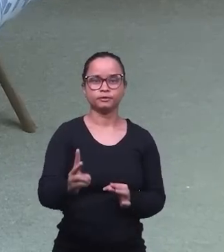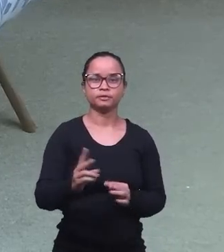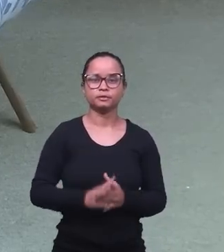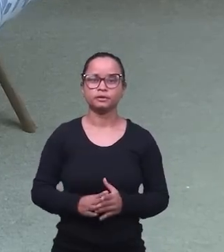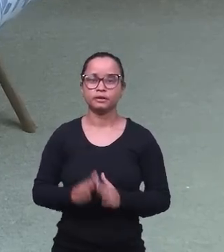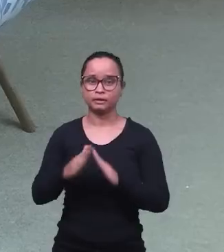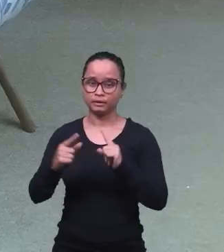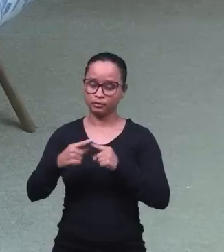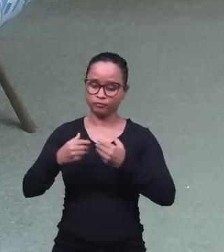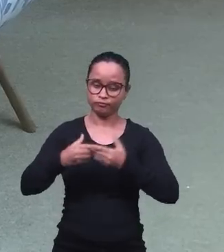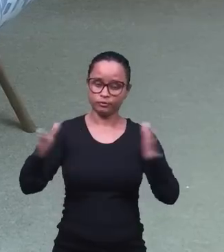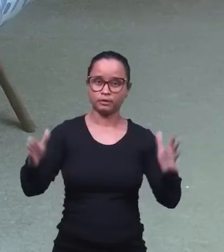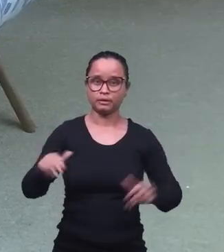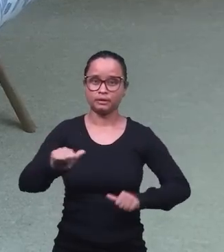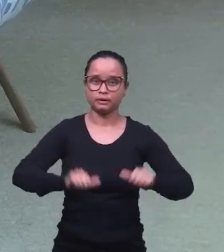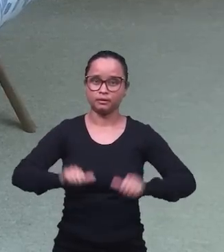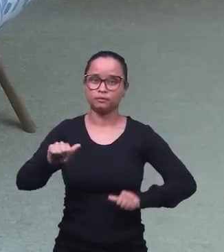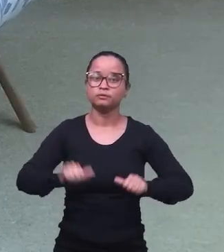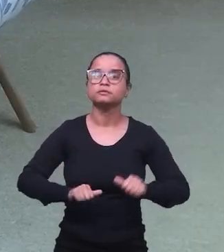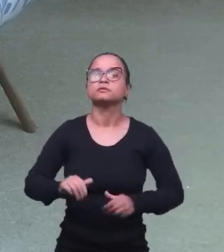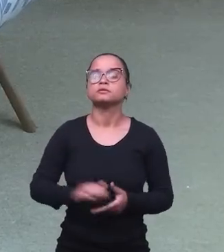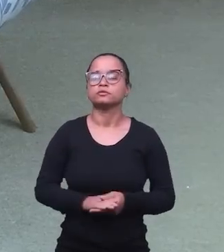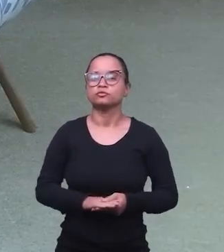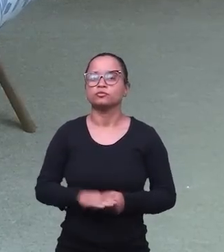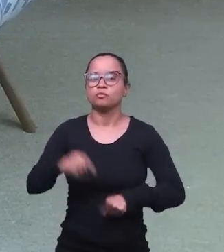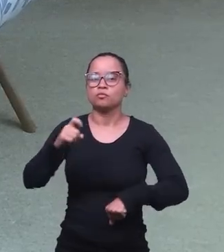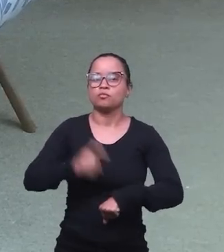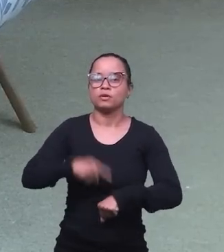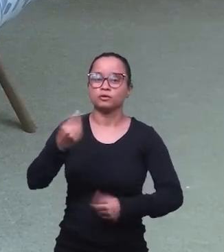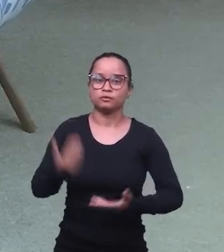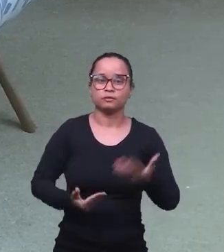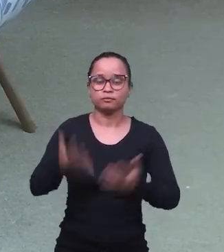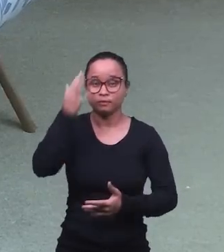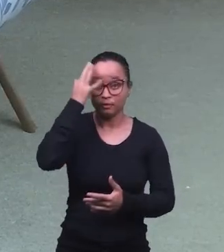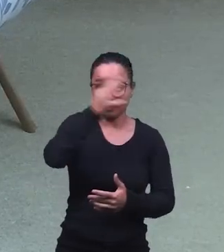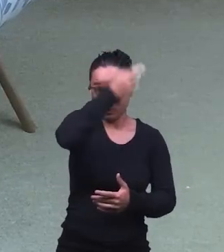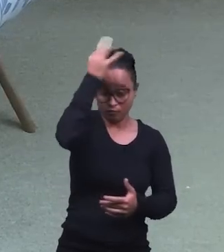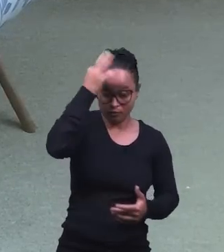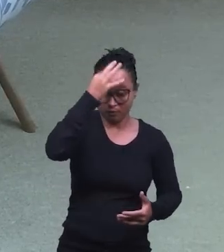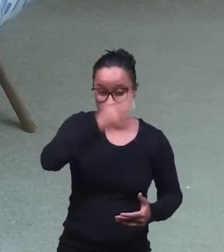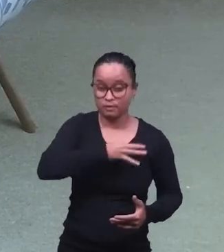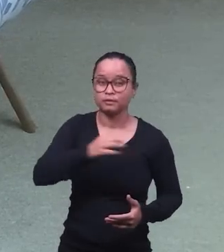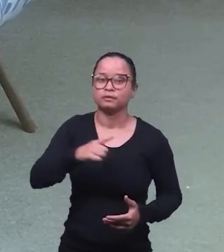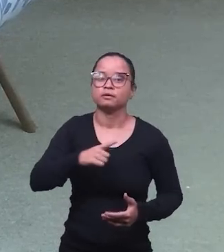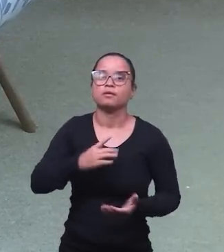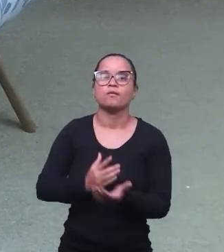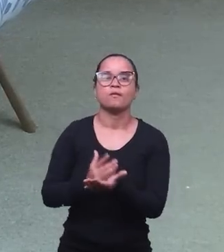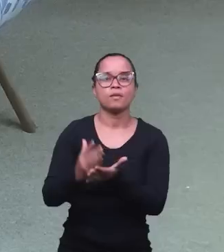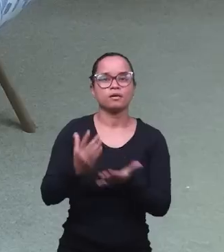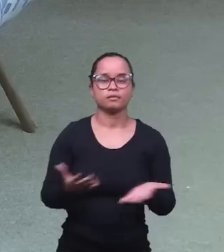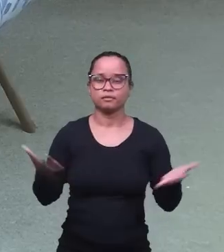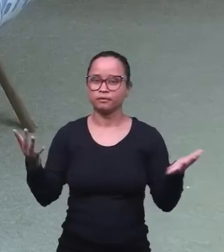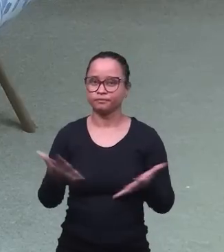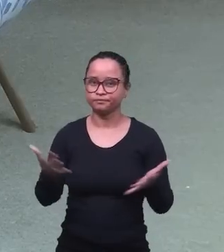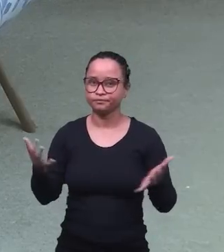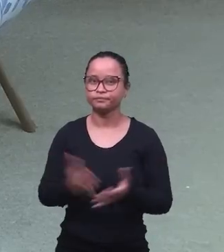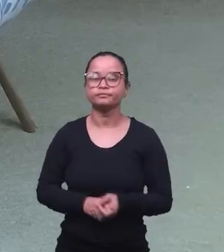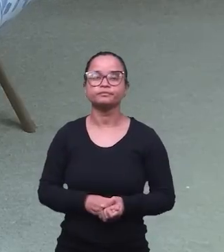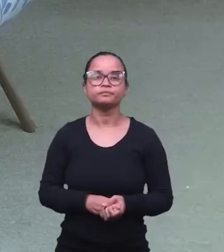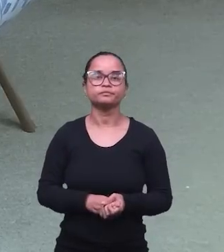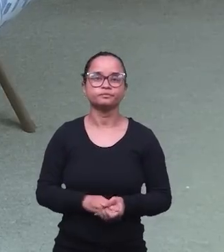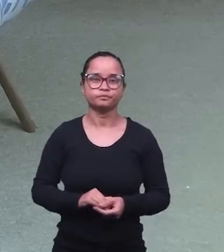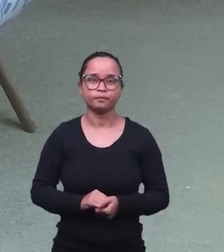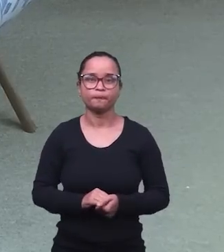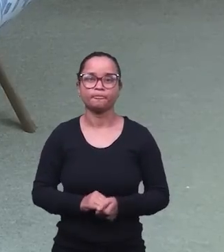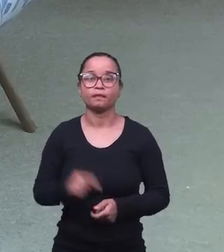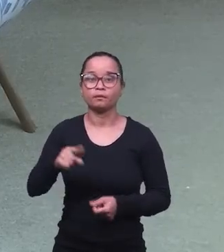igreja primitiva ali, em Atos dos Apóstolos, quando a igreja foi batizada com o Espírito Santo, e a igreja começa agora a sair, né, para